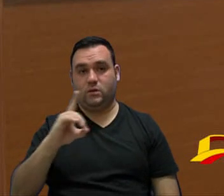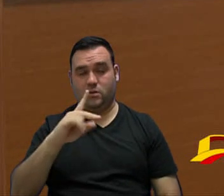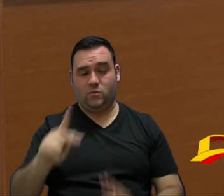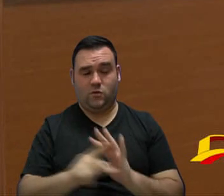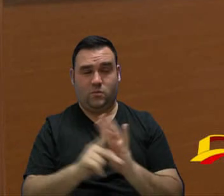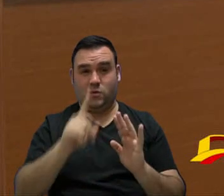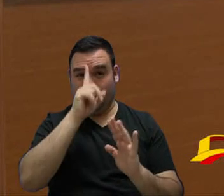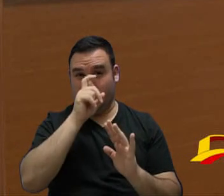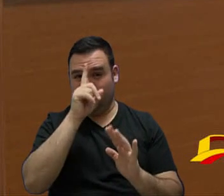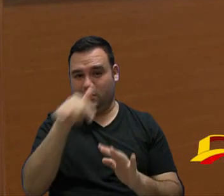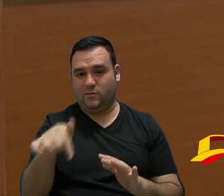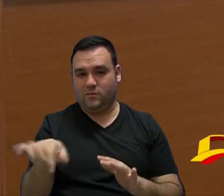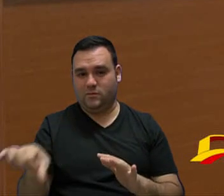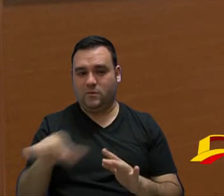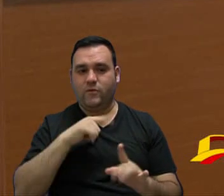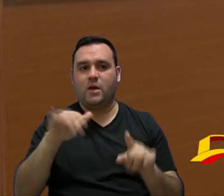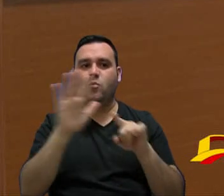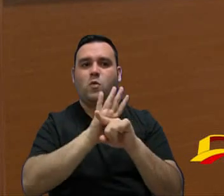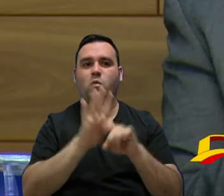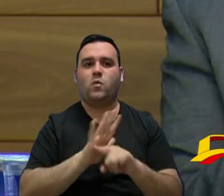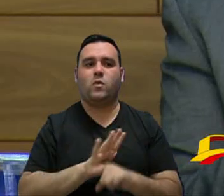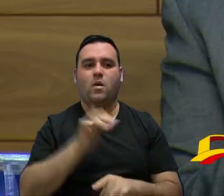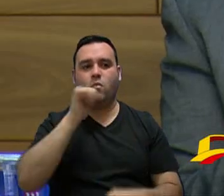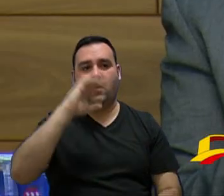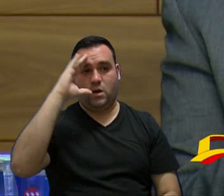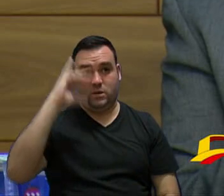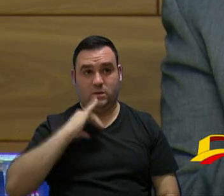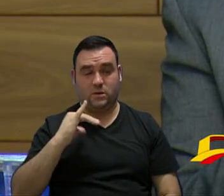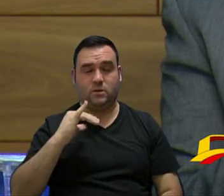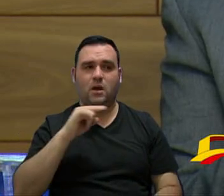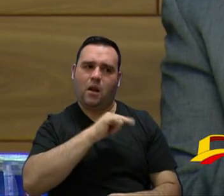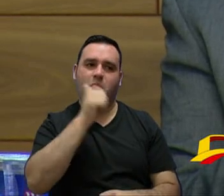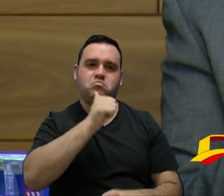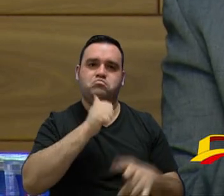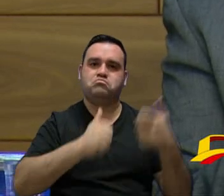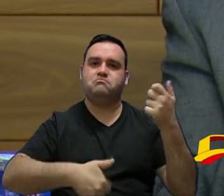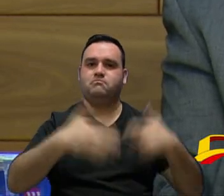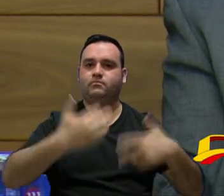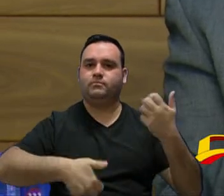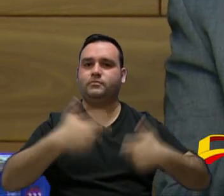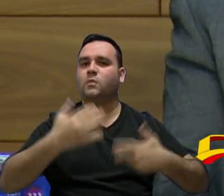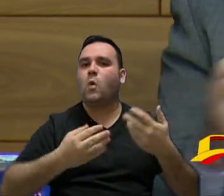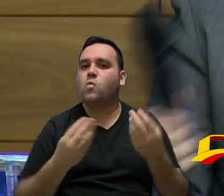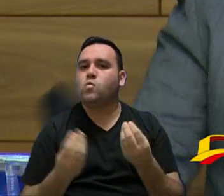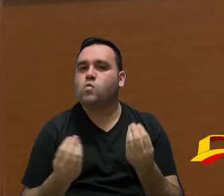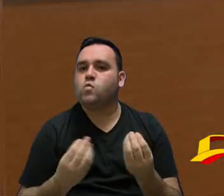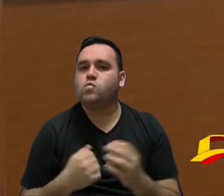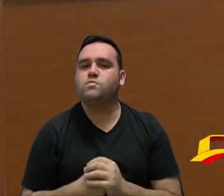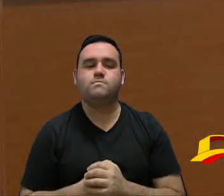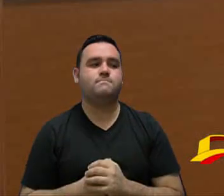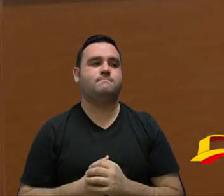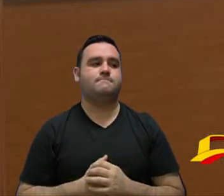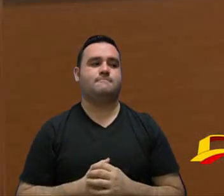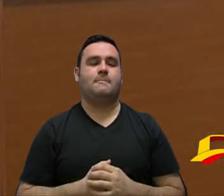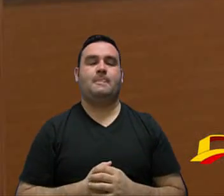policlínica como vou ao ver alguns que a vereadora iara que ela explicar se o fluxo